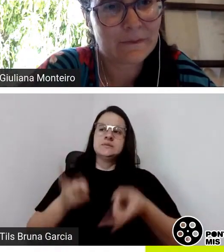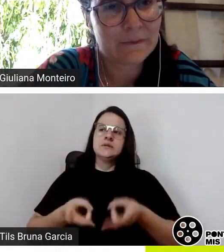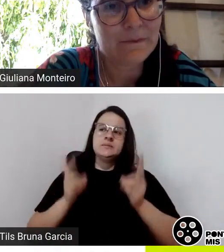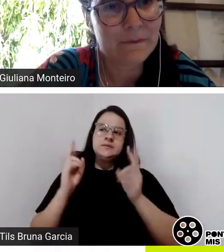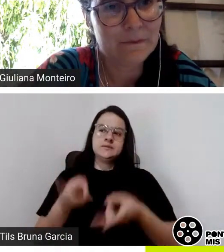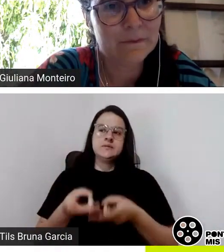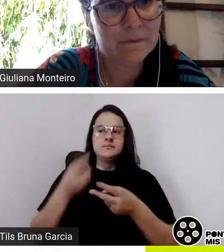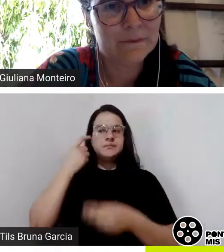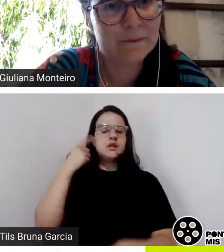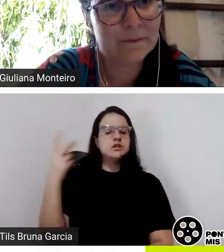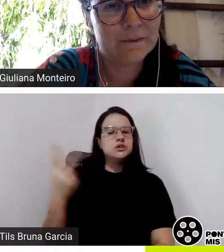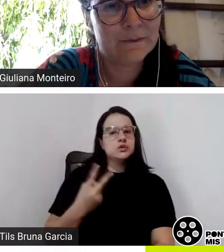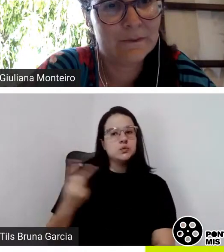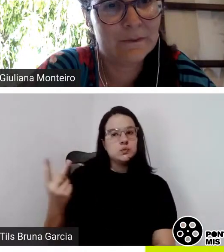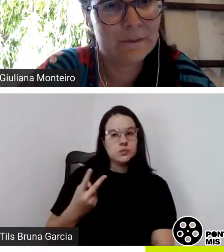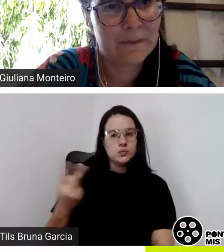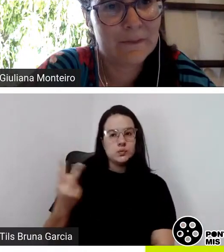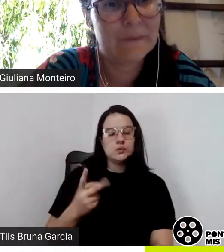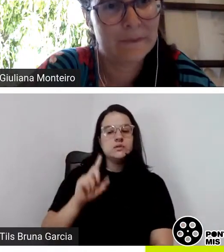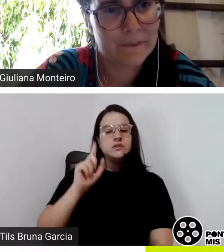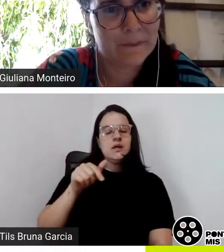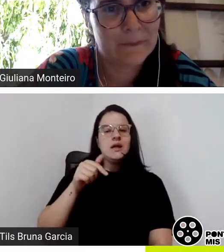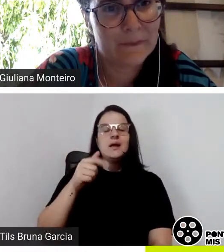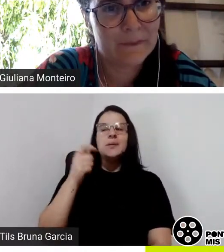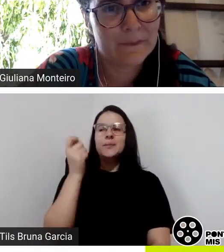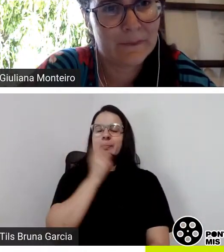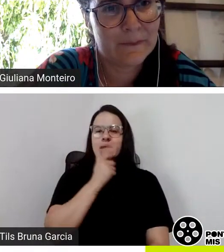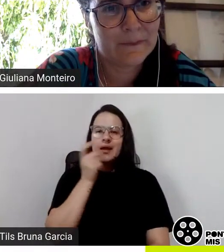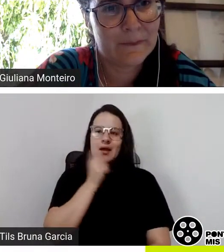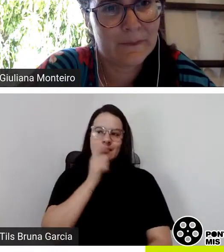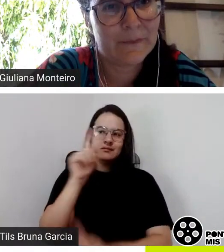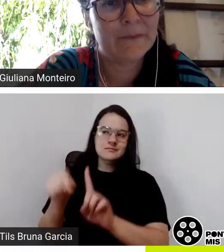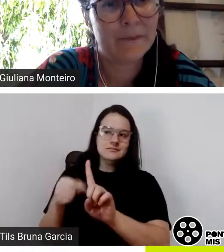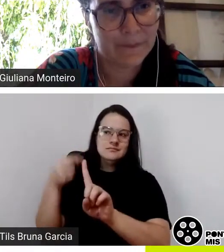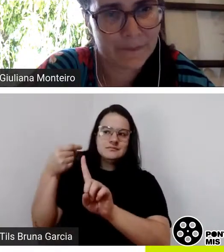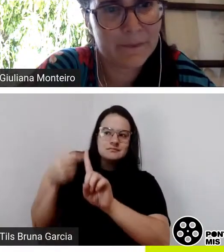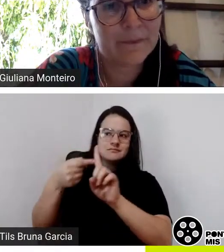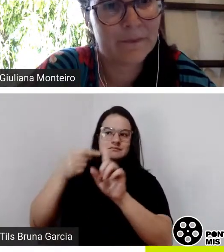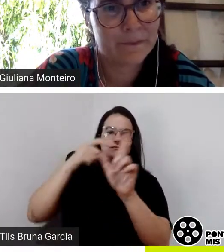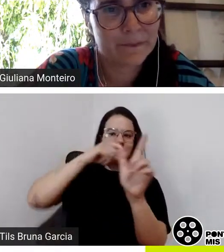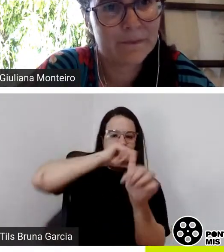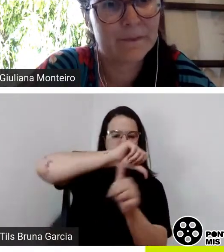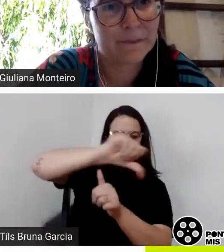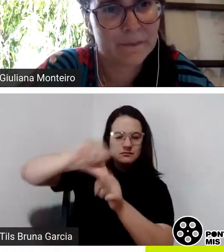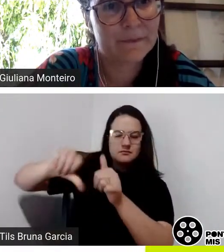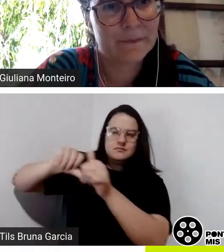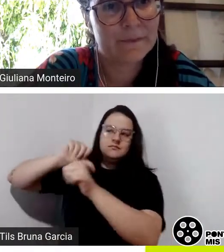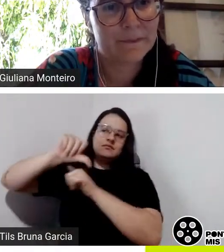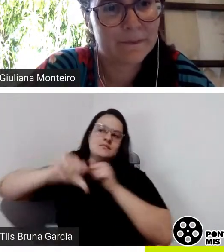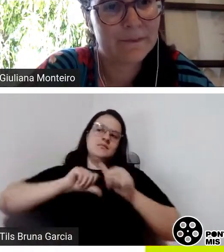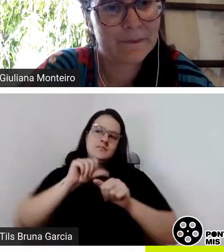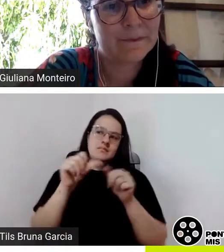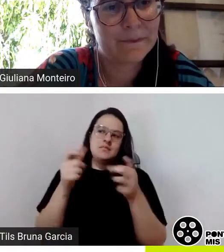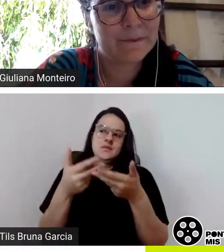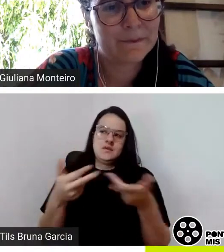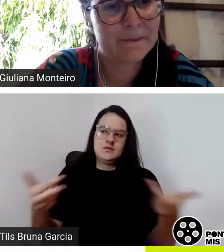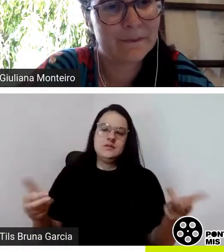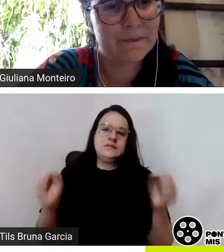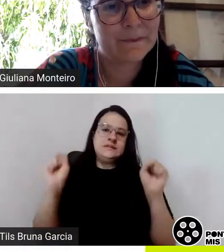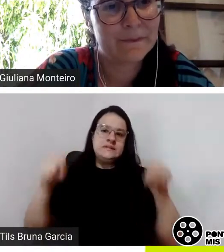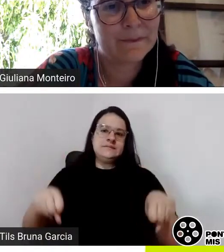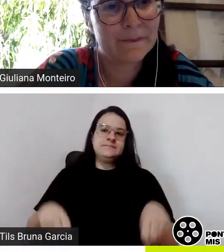nessas duas coisas, assim, que é entreter e, de alguma maneira, transformar e juntar as duas coisas, se possível.